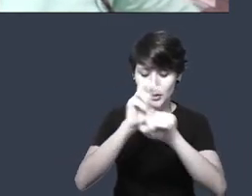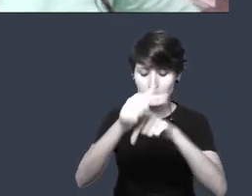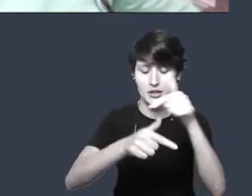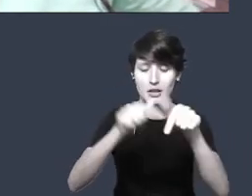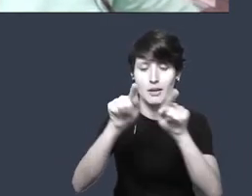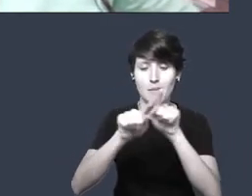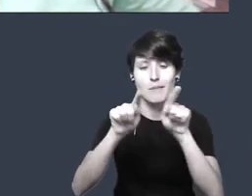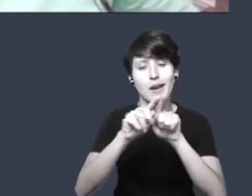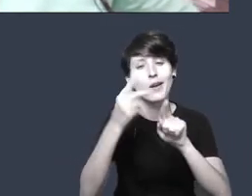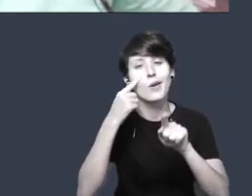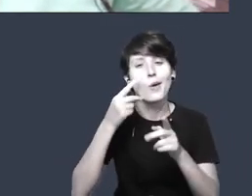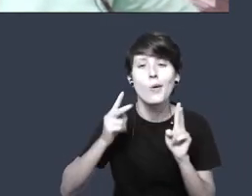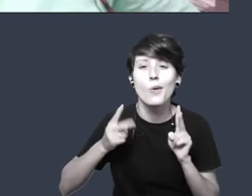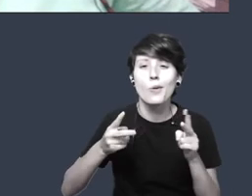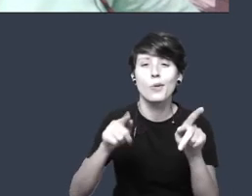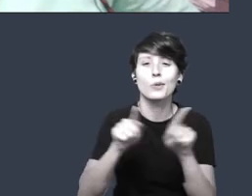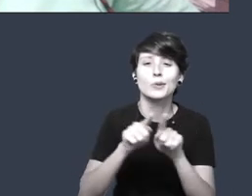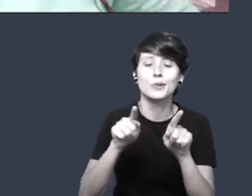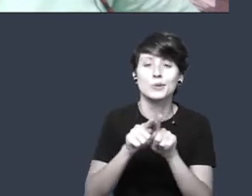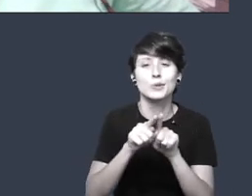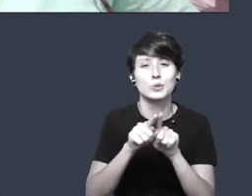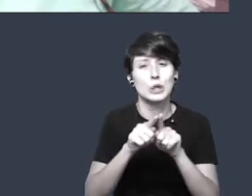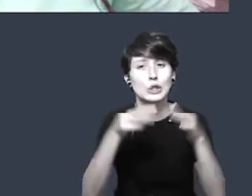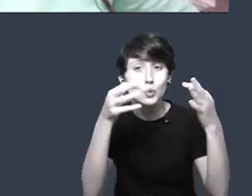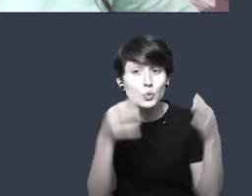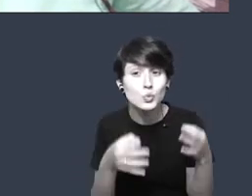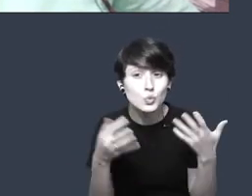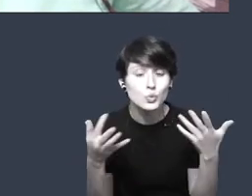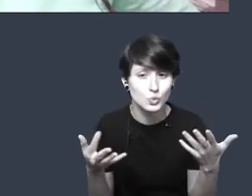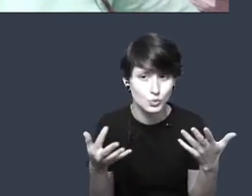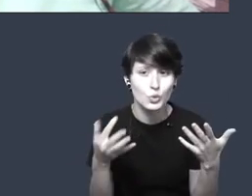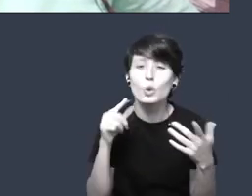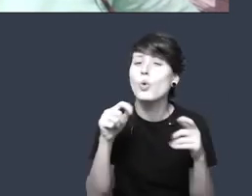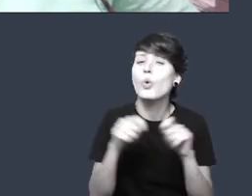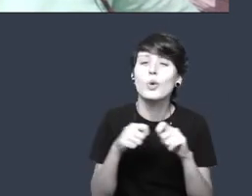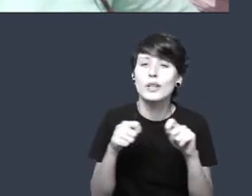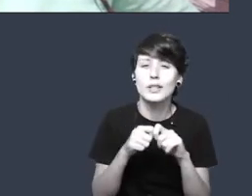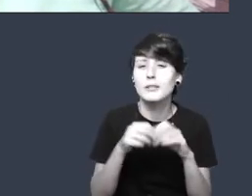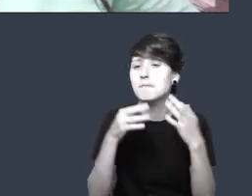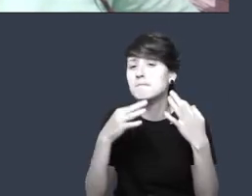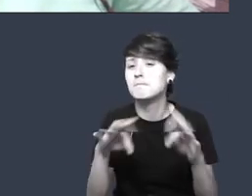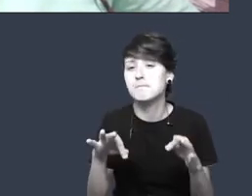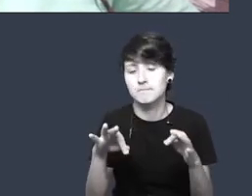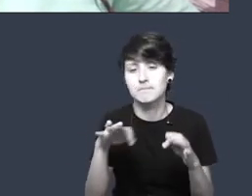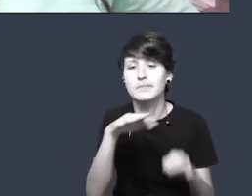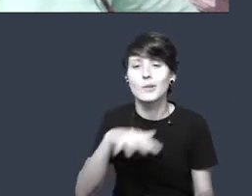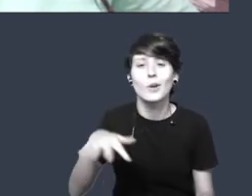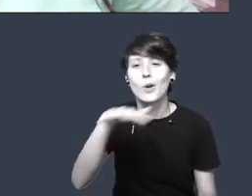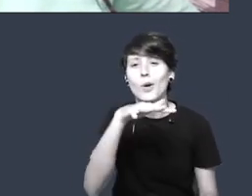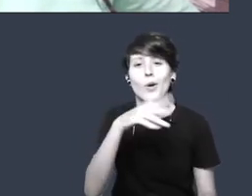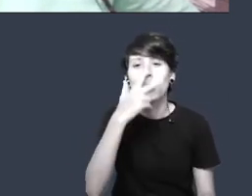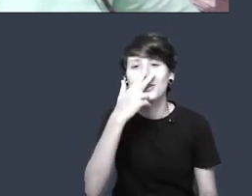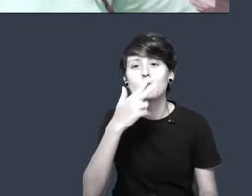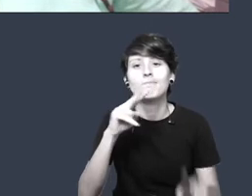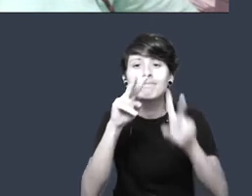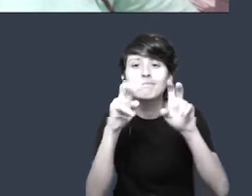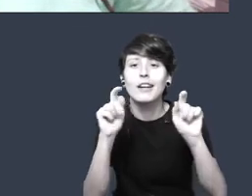fazendo coisas que não são tão justas, né? O que que você faz? Então, uma outra questão que a gente pode falar